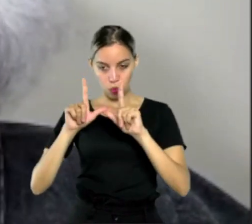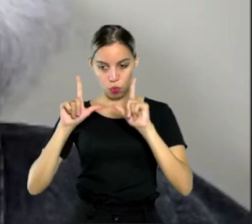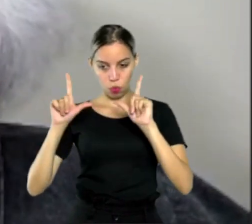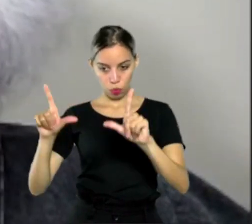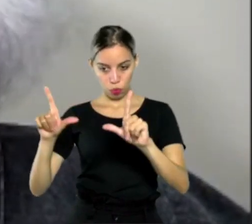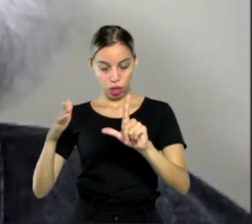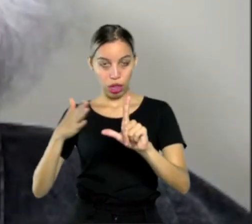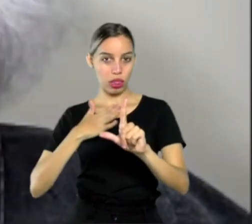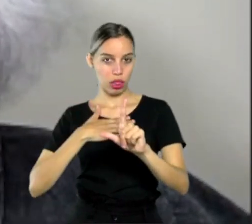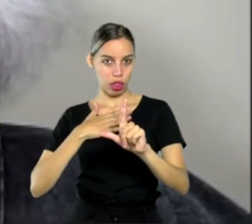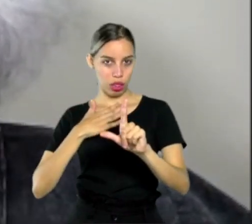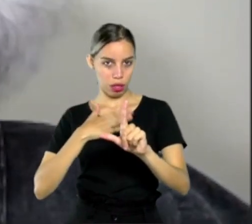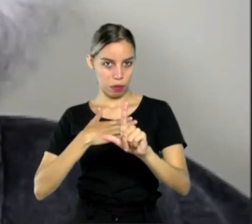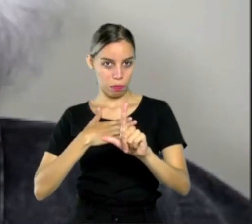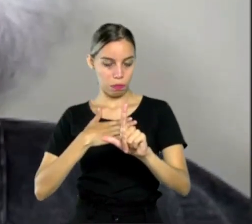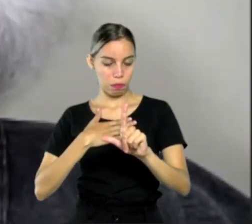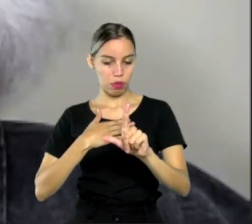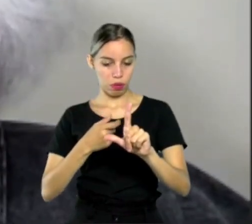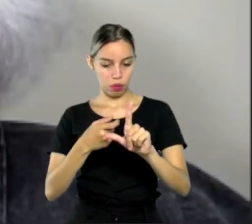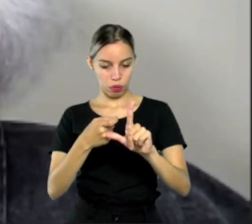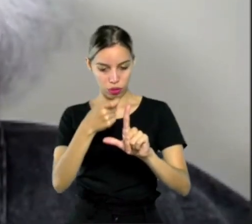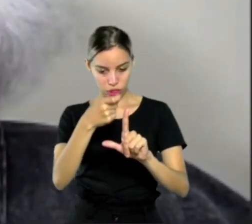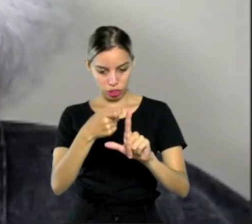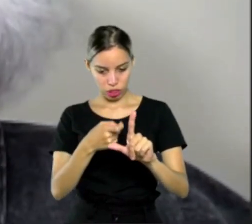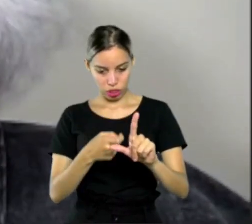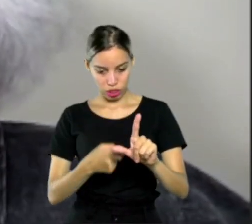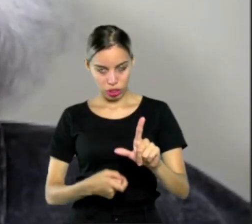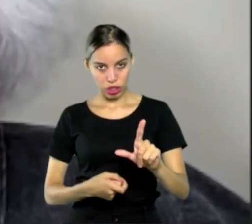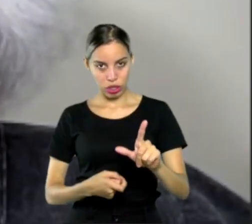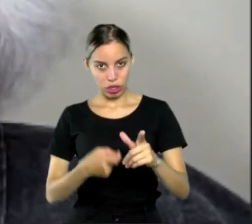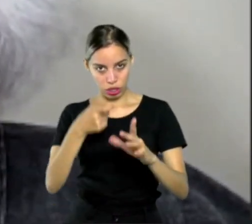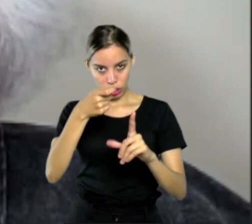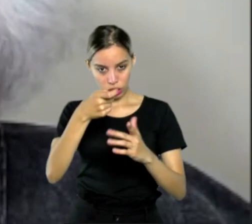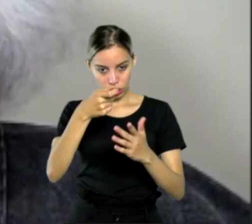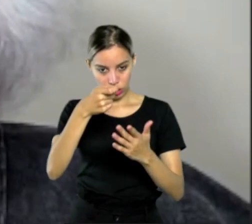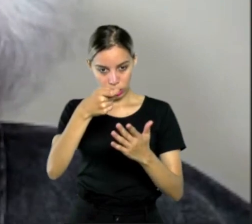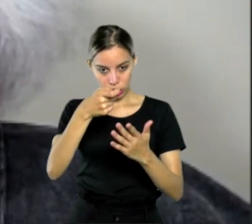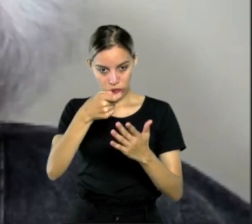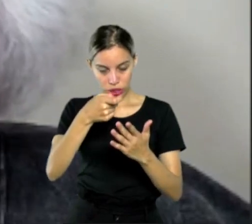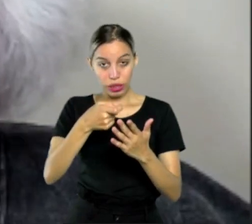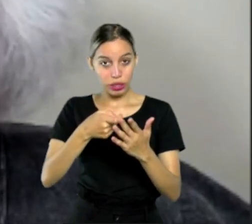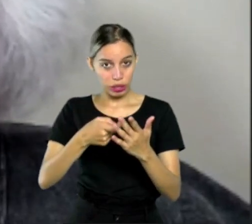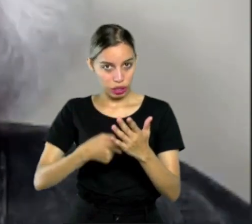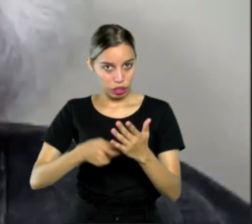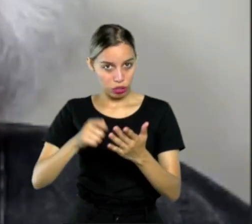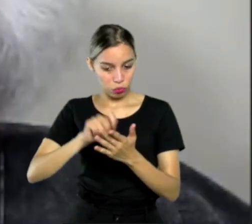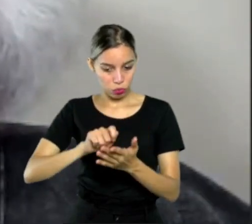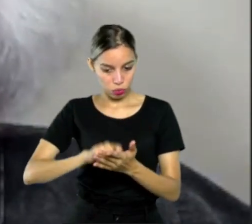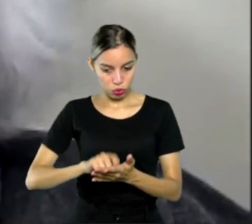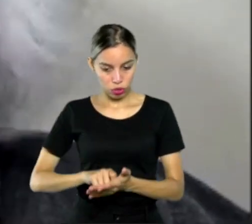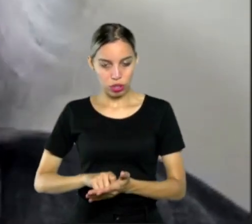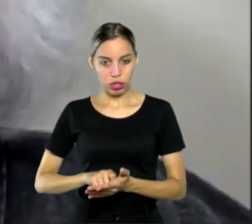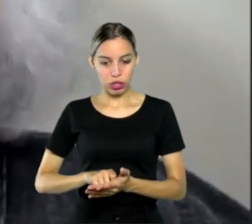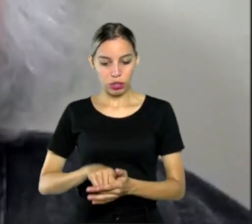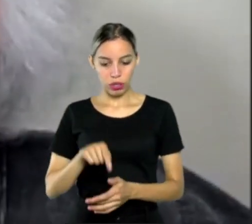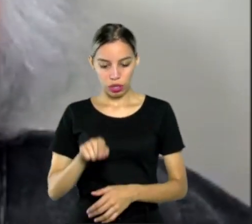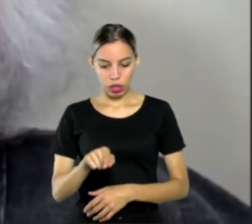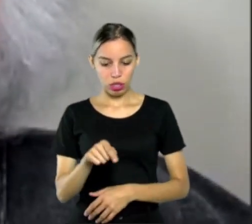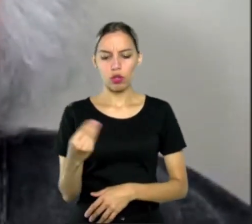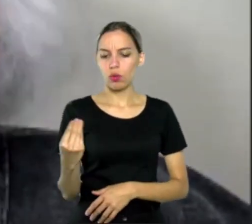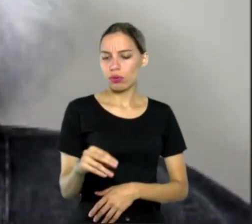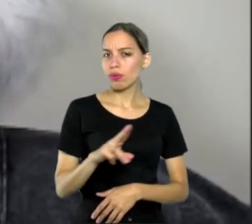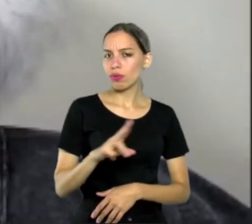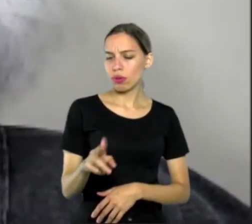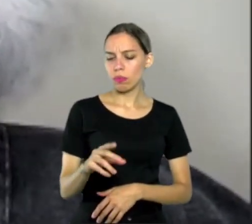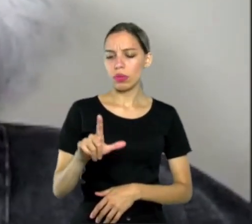seu nome errado, que eu nem sabia o seu nome, porque eu não assinei nem nada. Ela falava Lilian, né? Lilian Porto. E